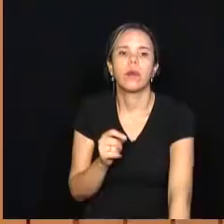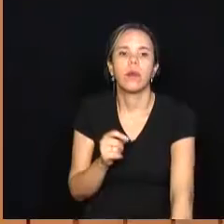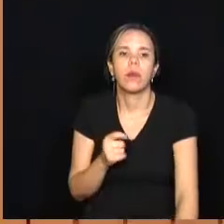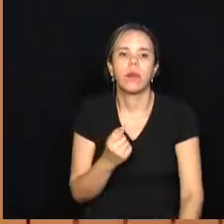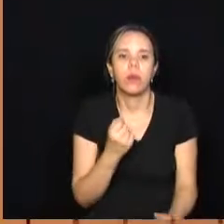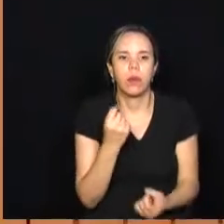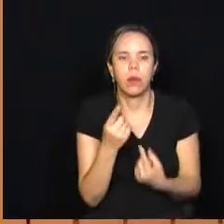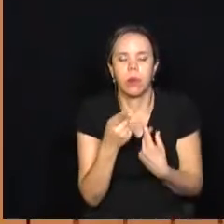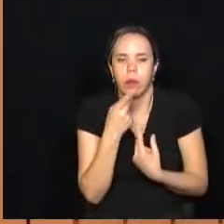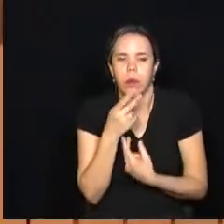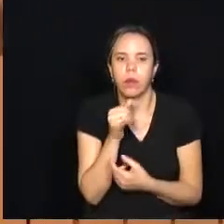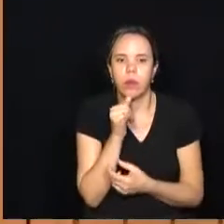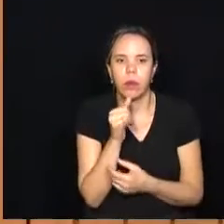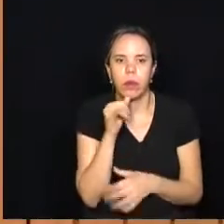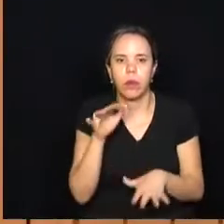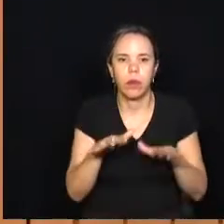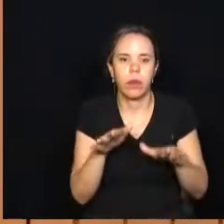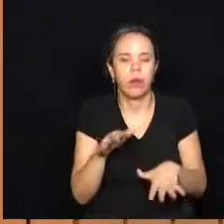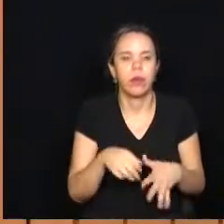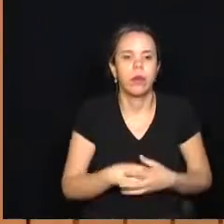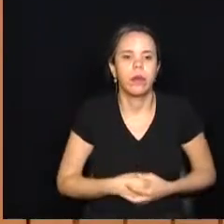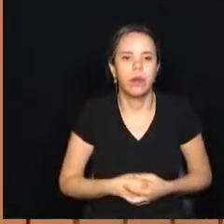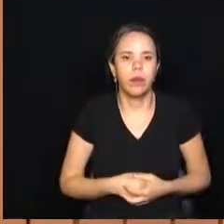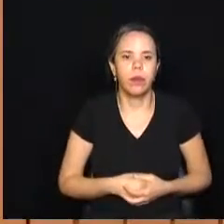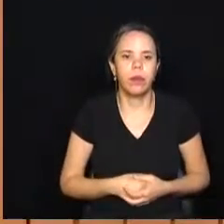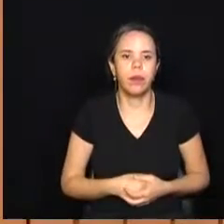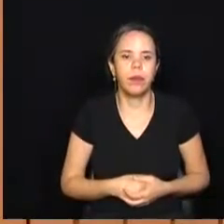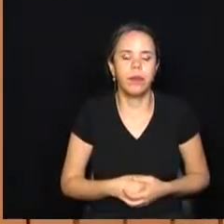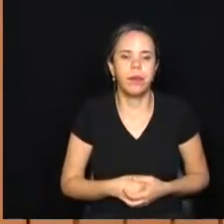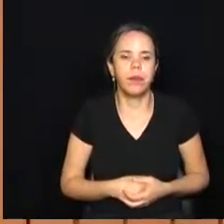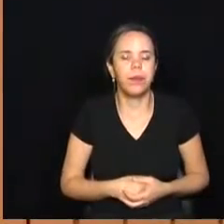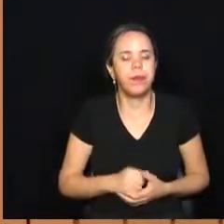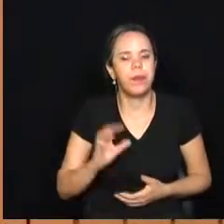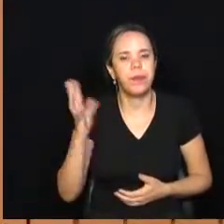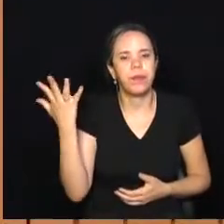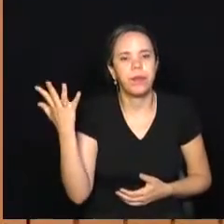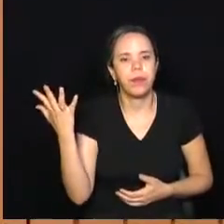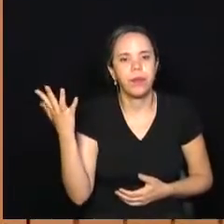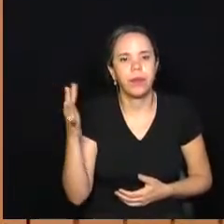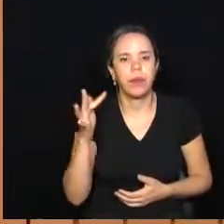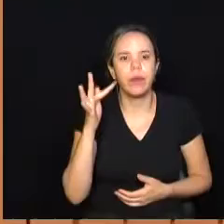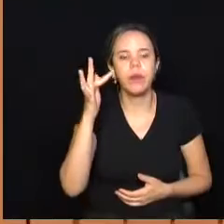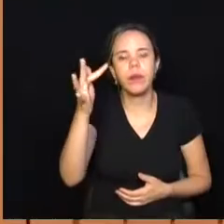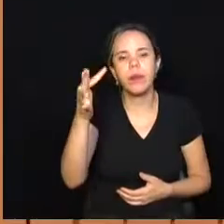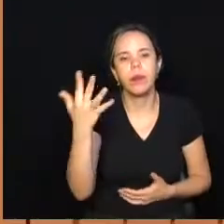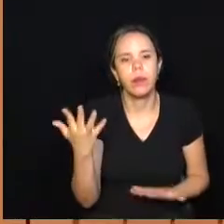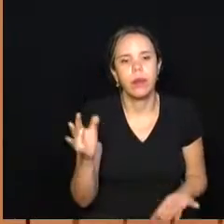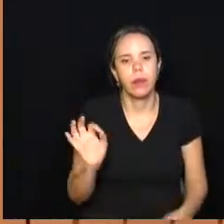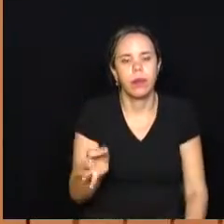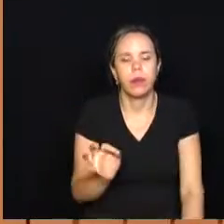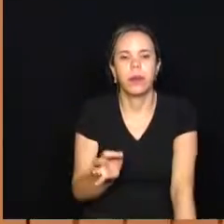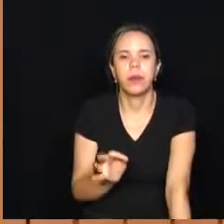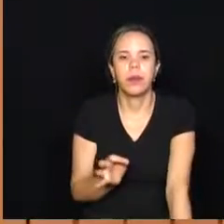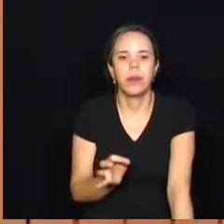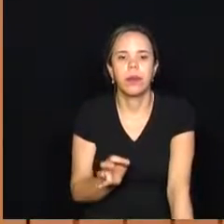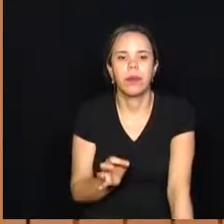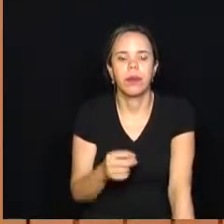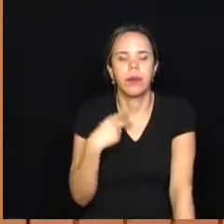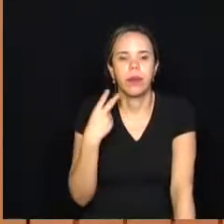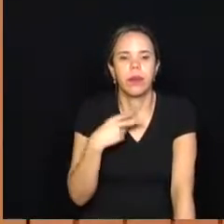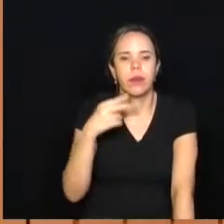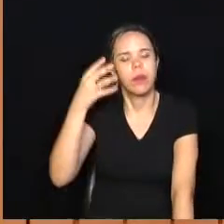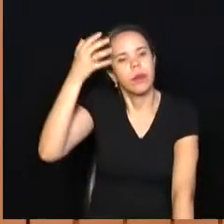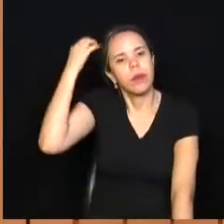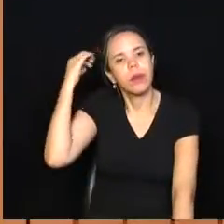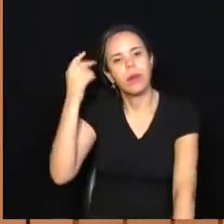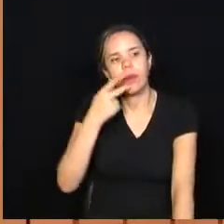alguma fala que talvez assim vá acontecer futuramente, com certeza, com o vereador Jair